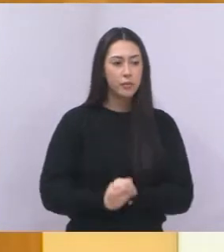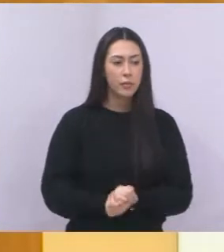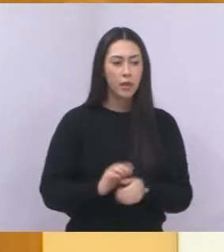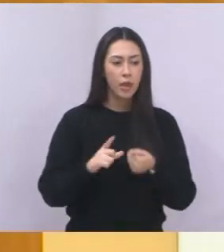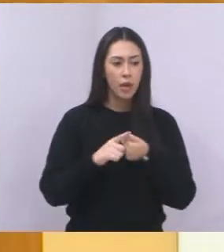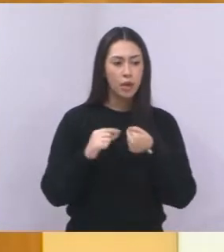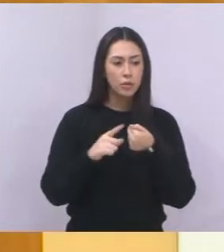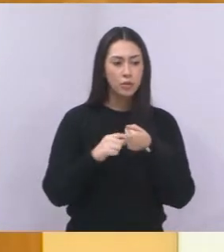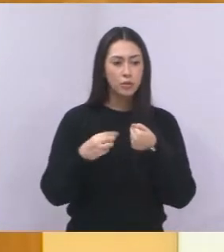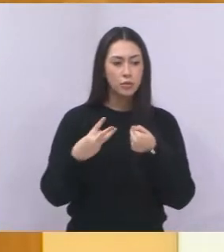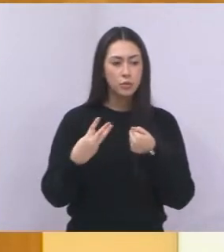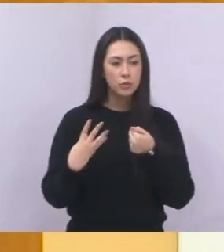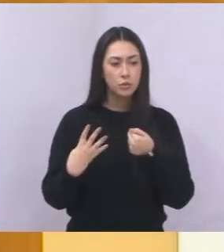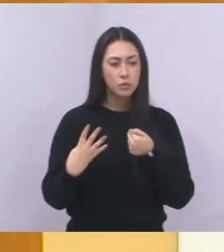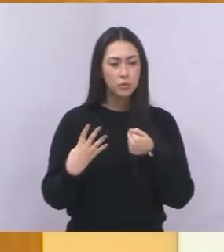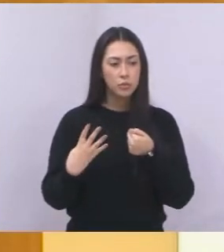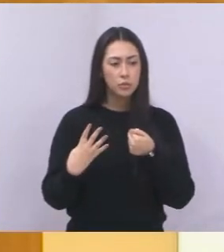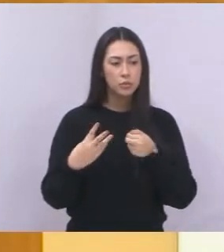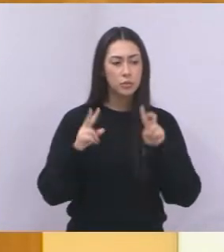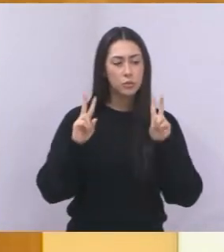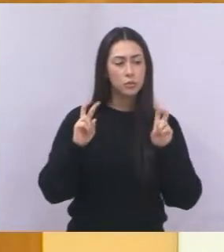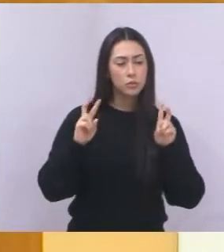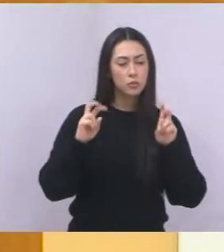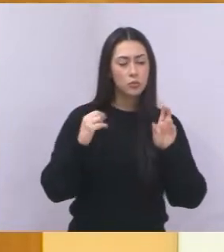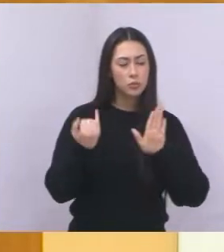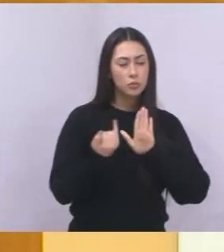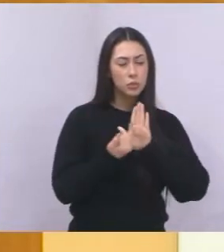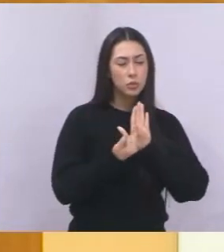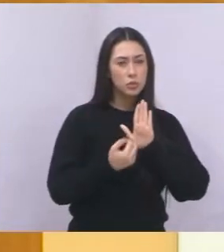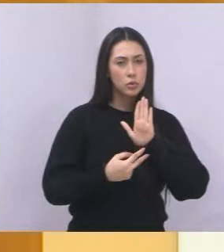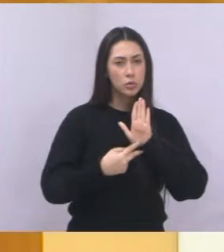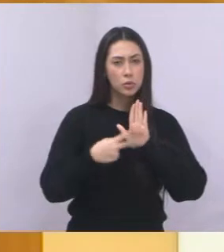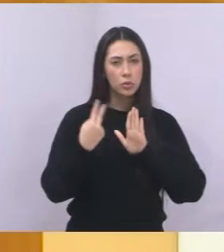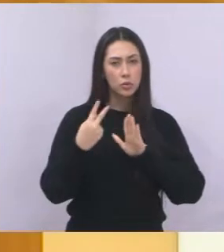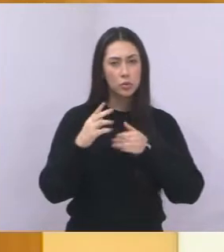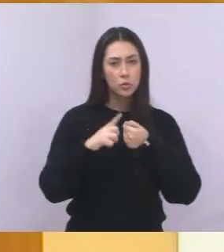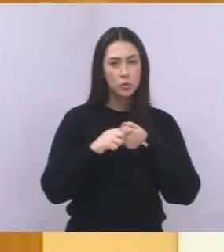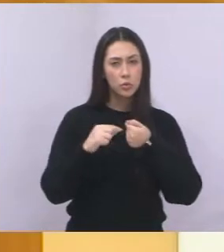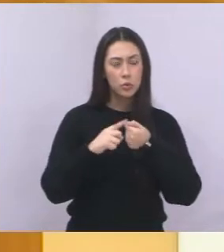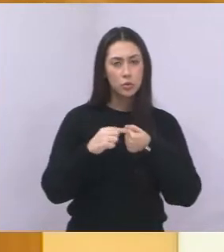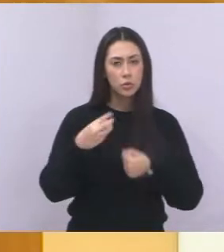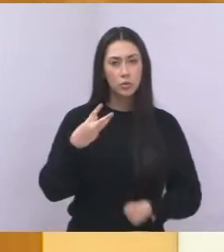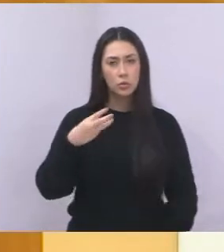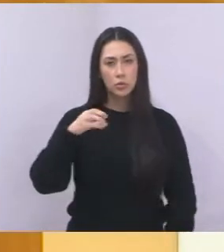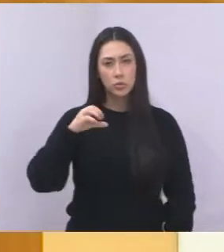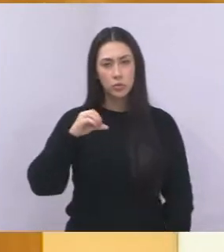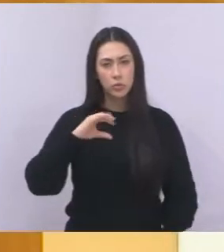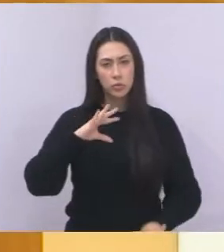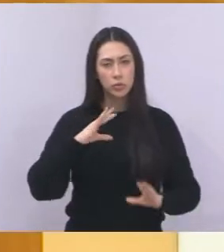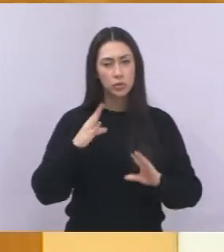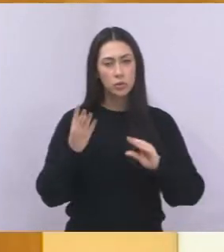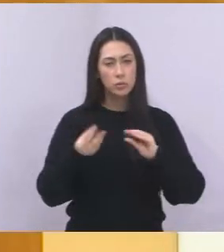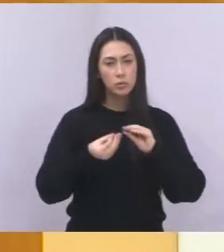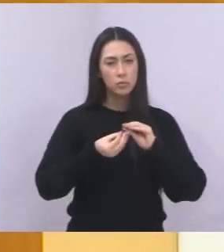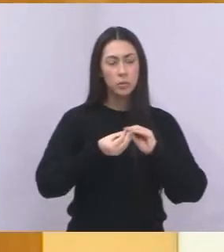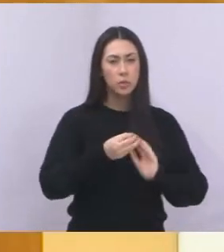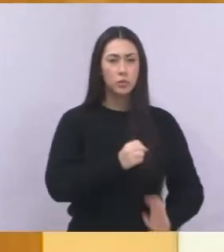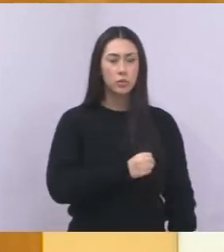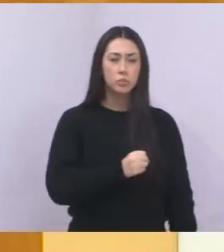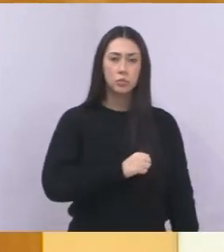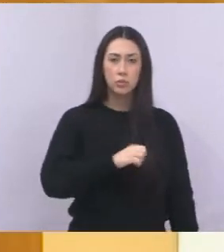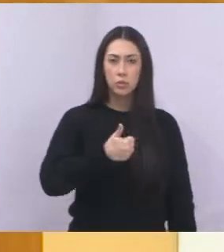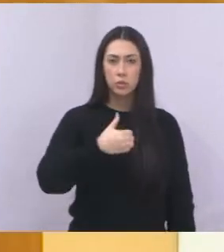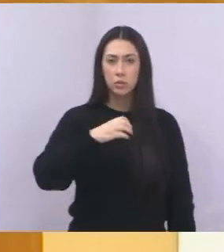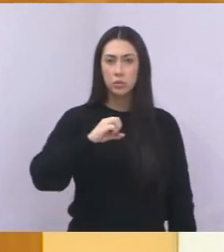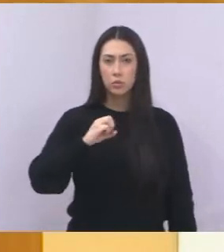Artigo 34. Nos termos do inciso 2º do artigo 39 da Emenda Constitucional nº 103, de 12